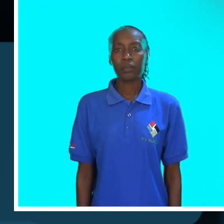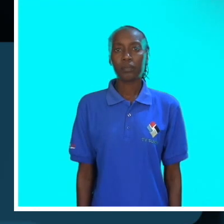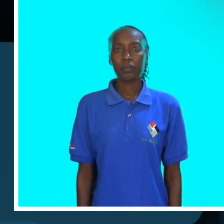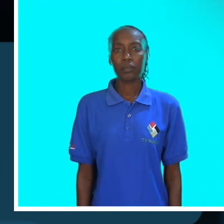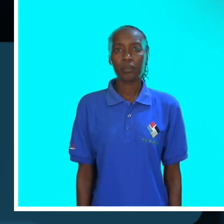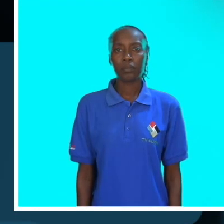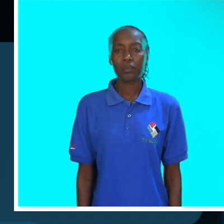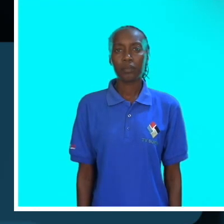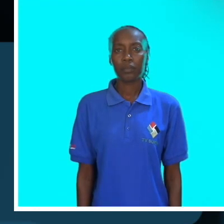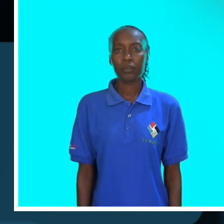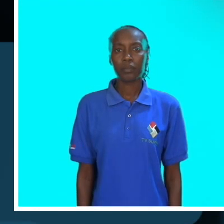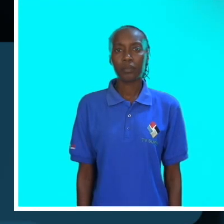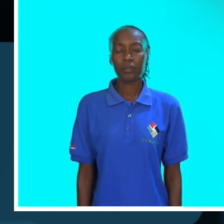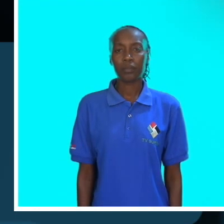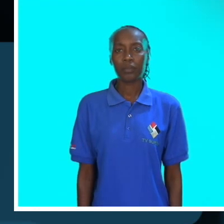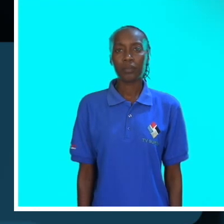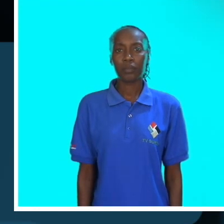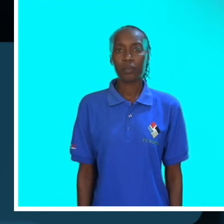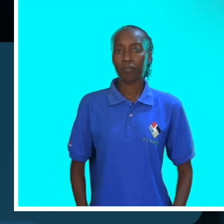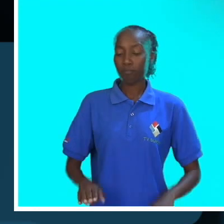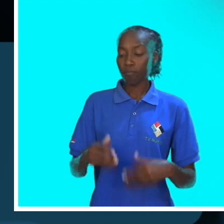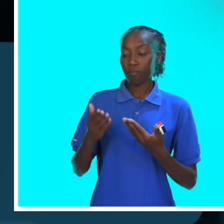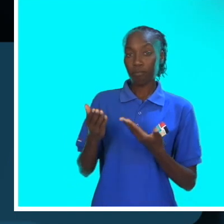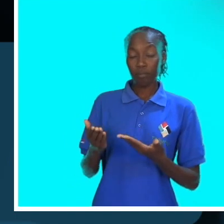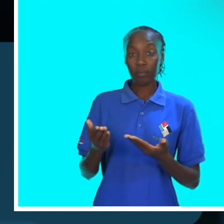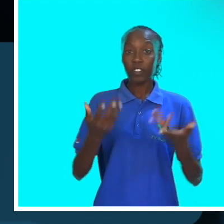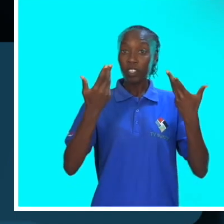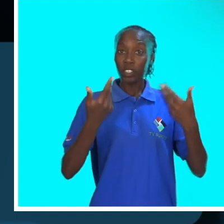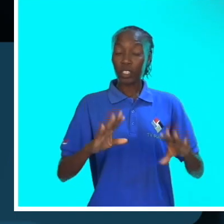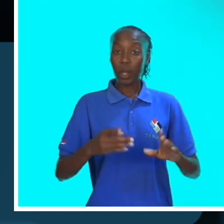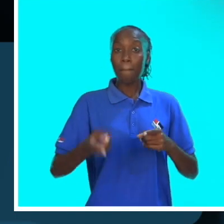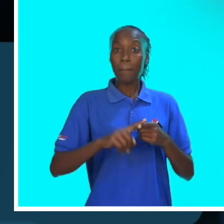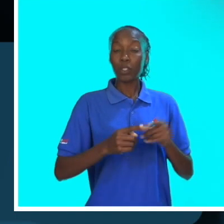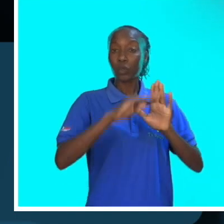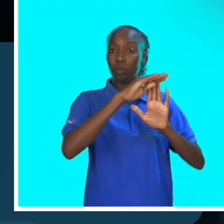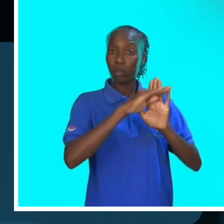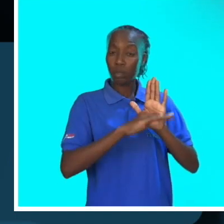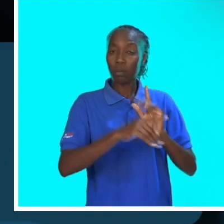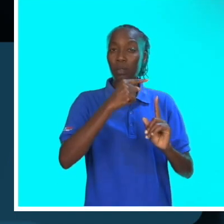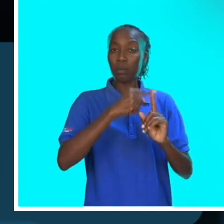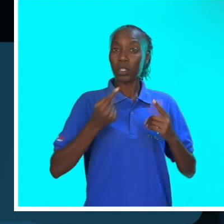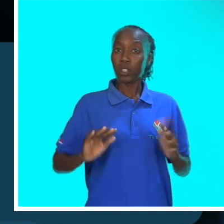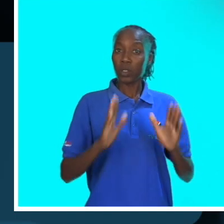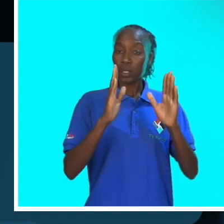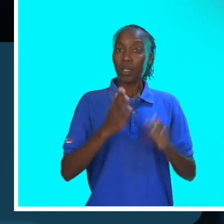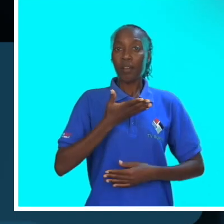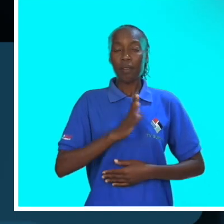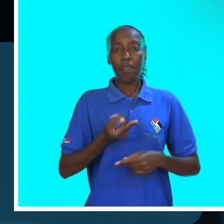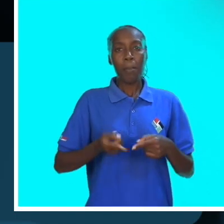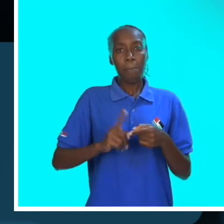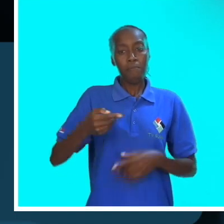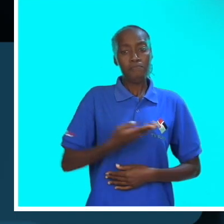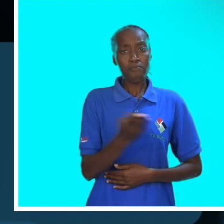assim que fizemos mais uma edição de Mais Vida, com esperança de ter gostado da conversa que tivemos com